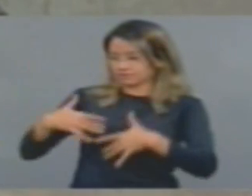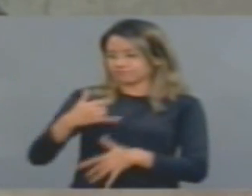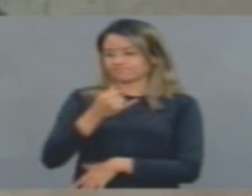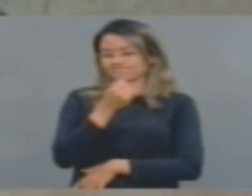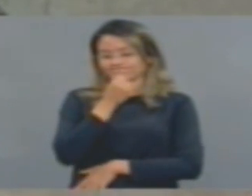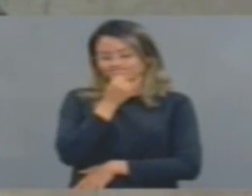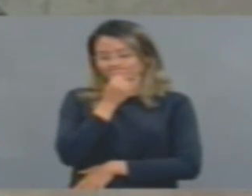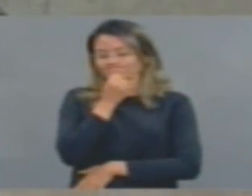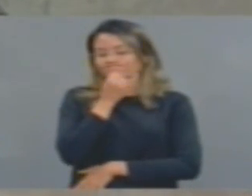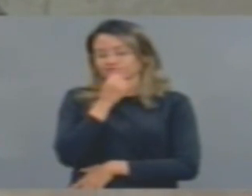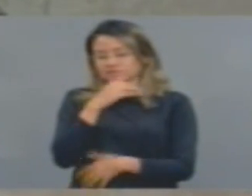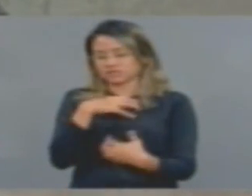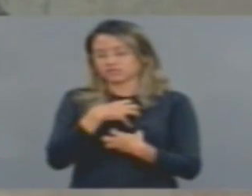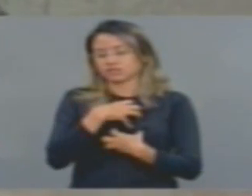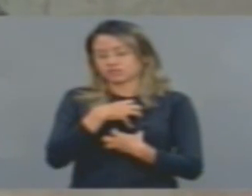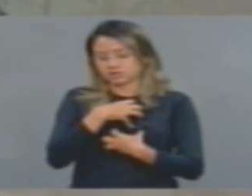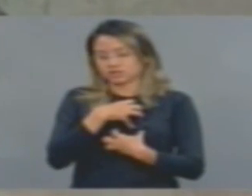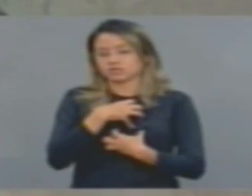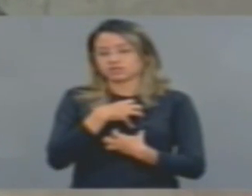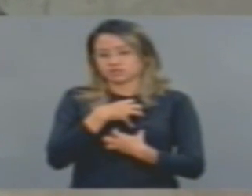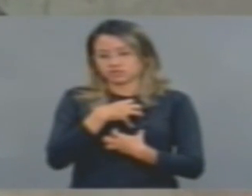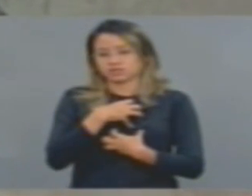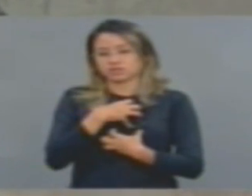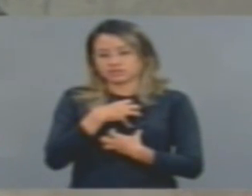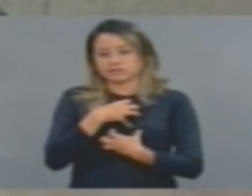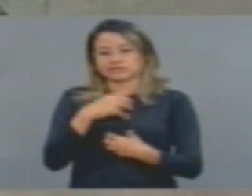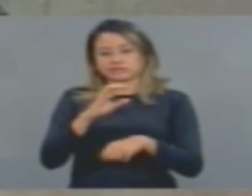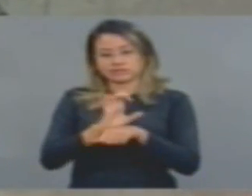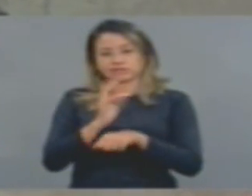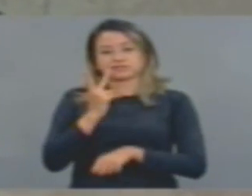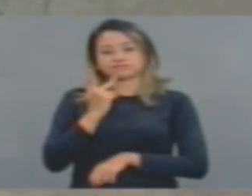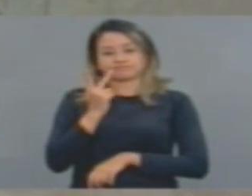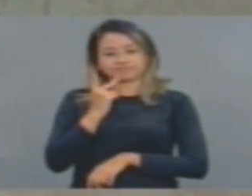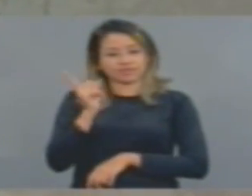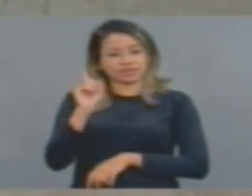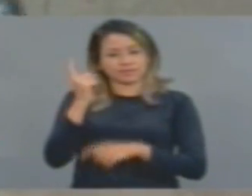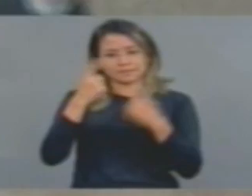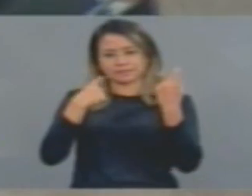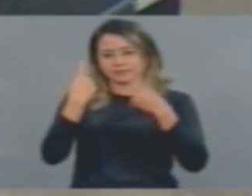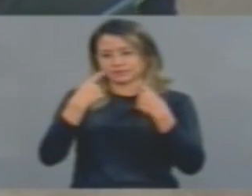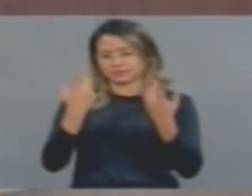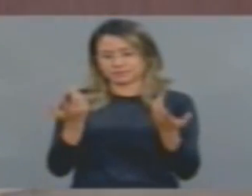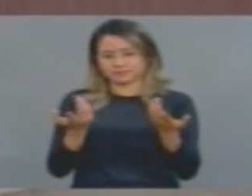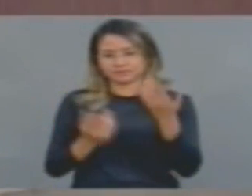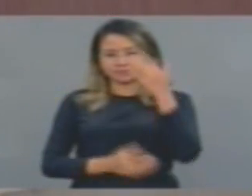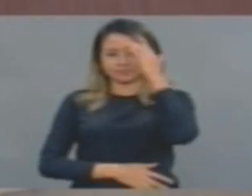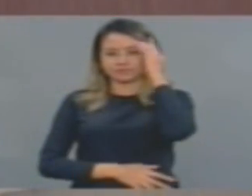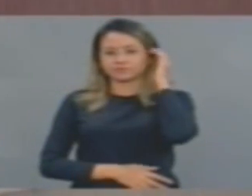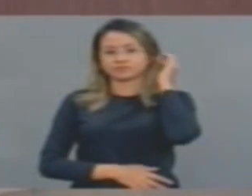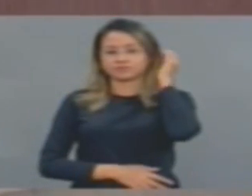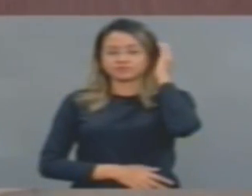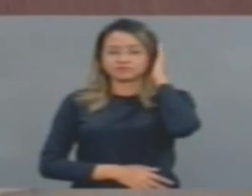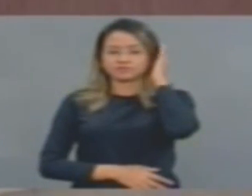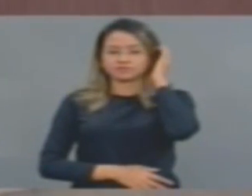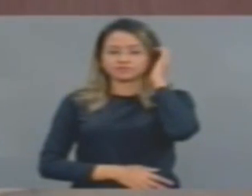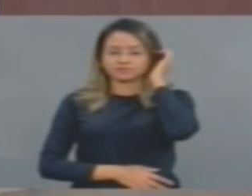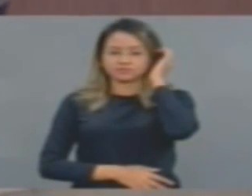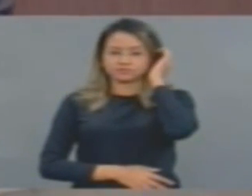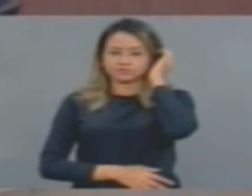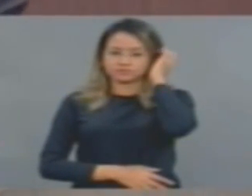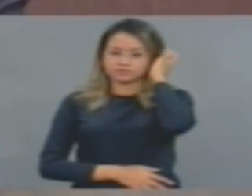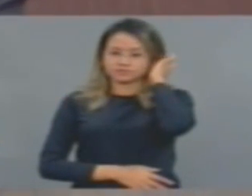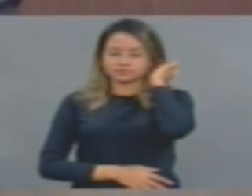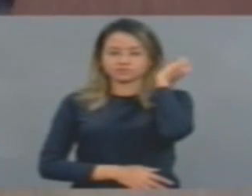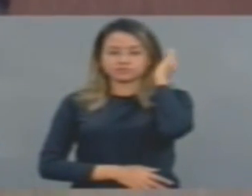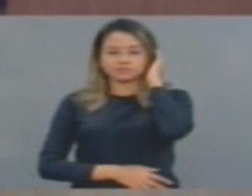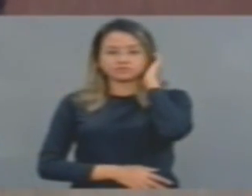lamentando profundamente este status quo no estado do Ceará. Deputado Heitor Ferrer, Deputado Renato R$3.000. Deputado Renato Rosendo, só um